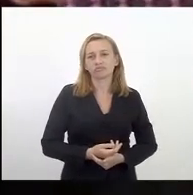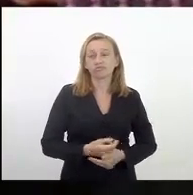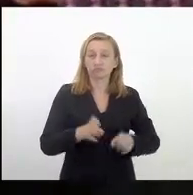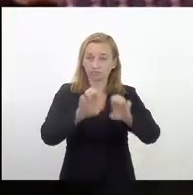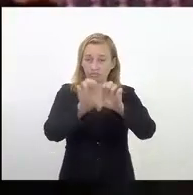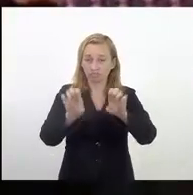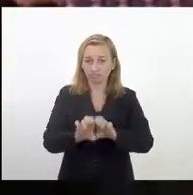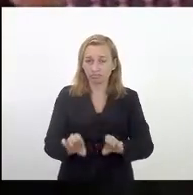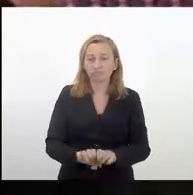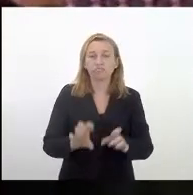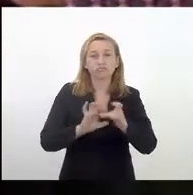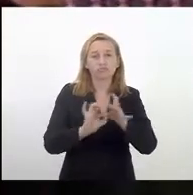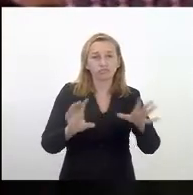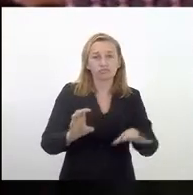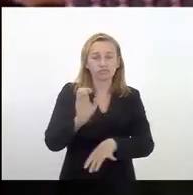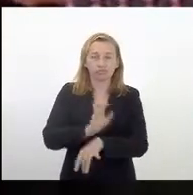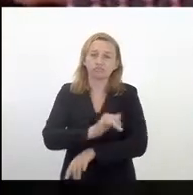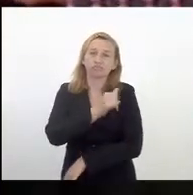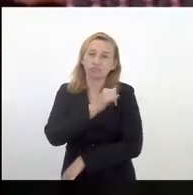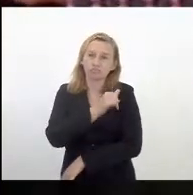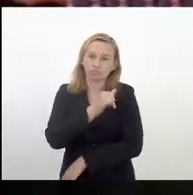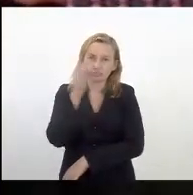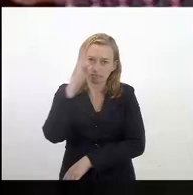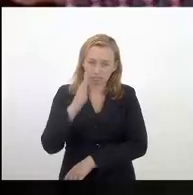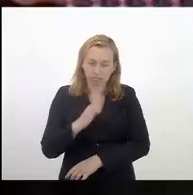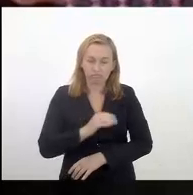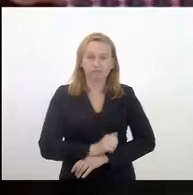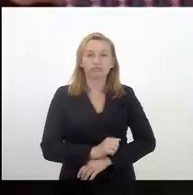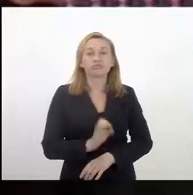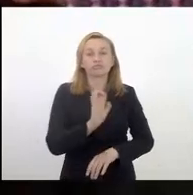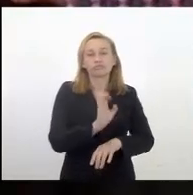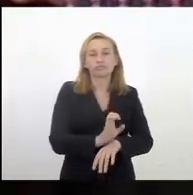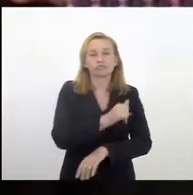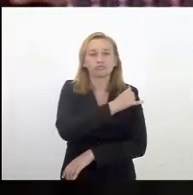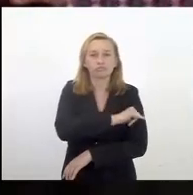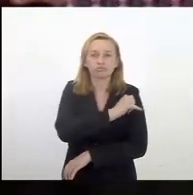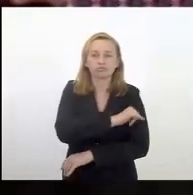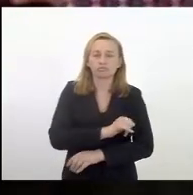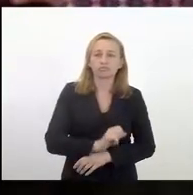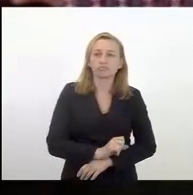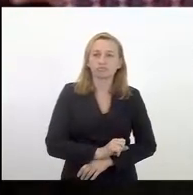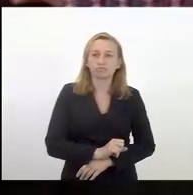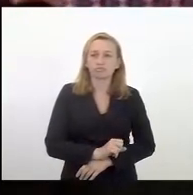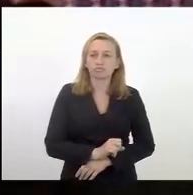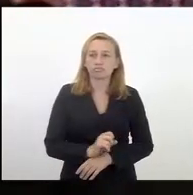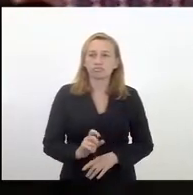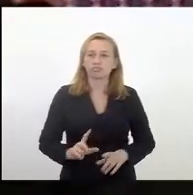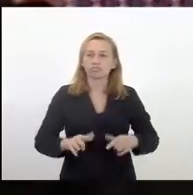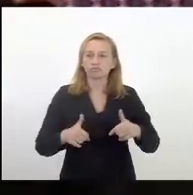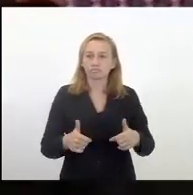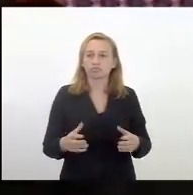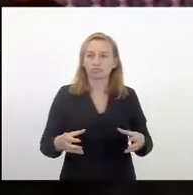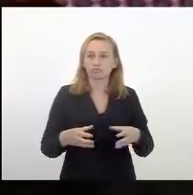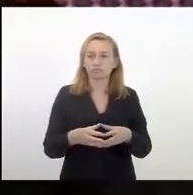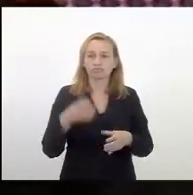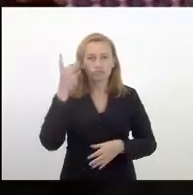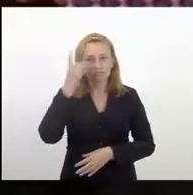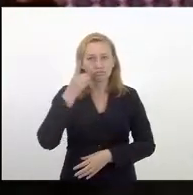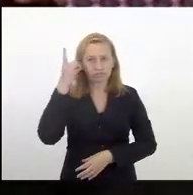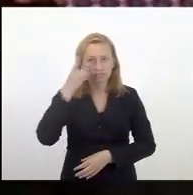estrutura democrática do nosso estado Brasileiro e o estado do Rio de Janeiro na atuação do seu Parlamento já com